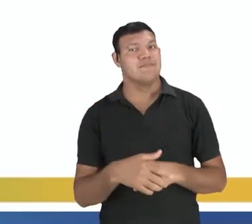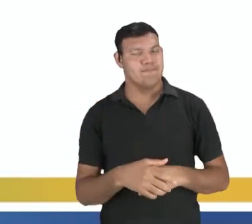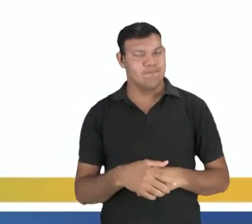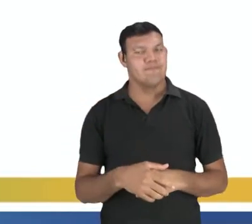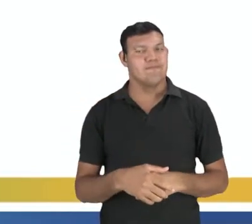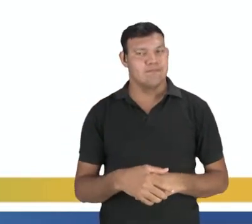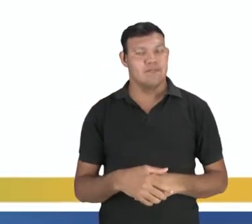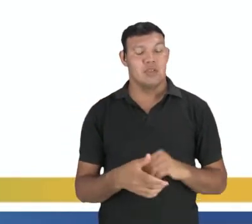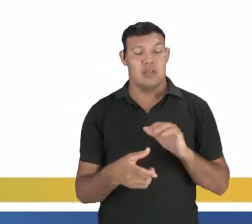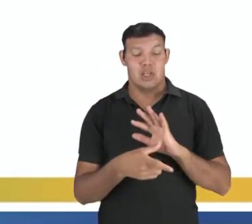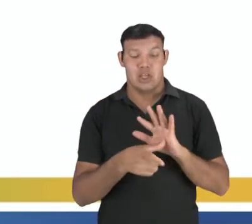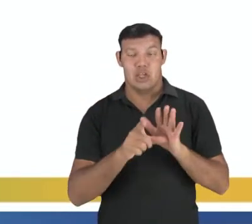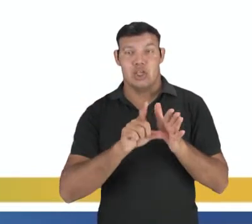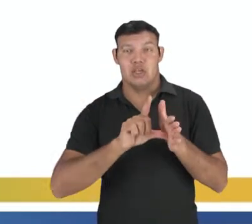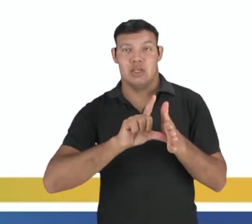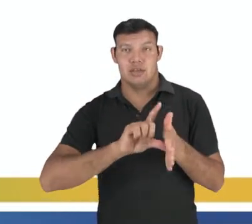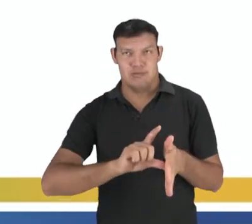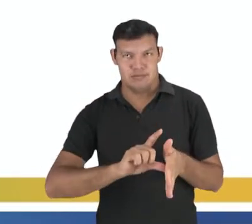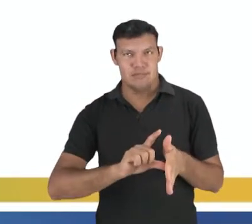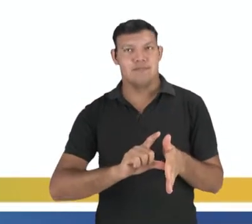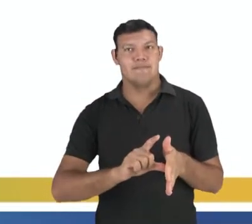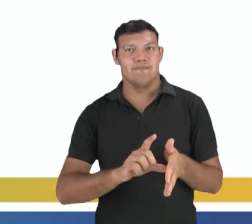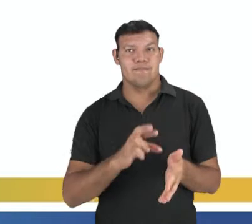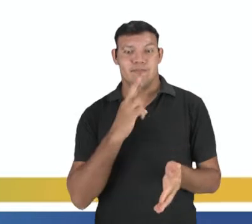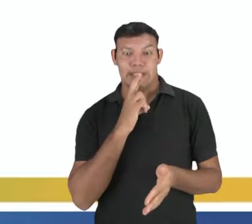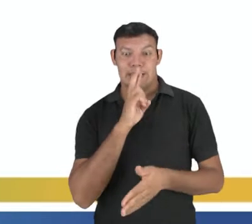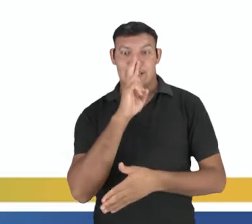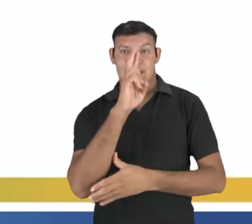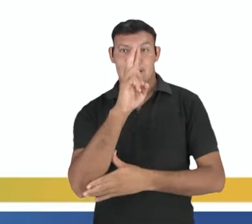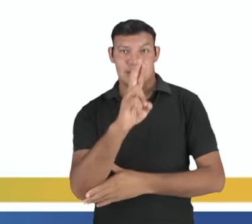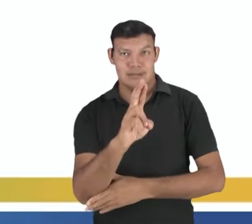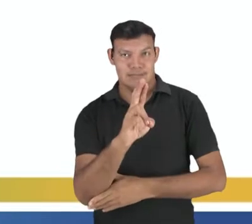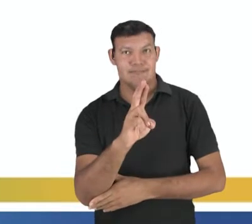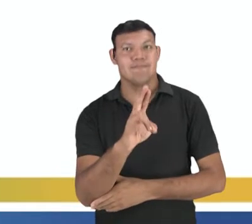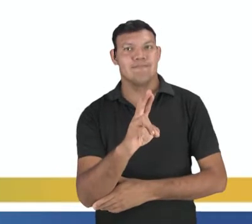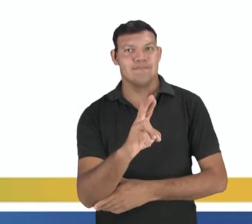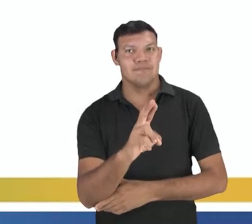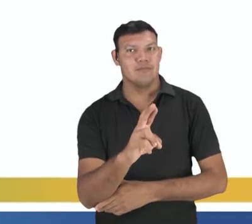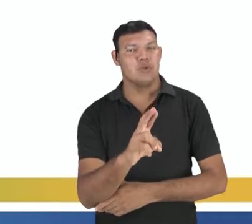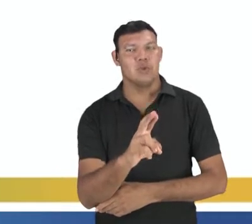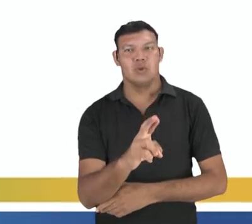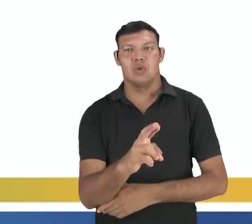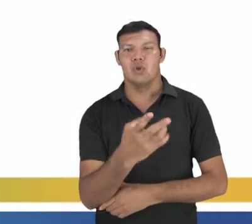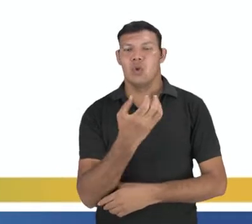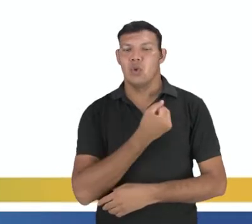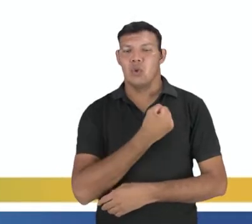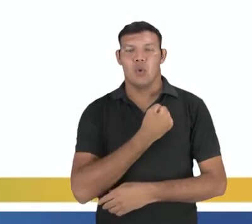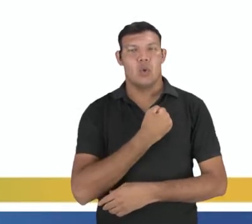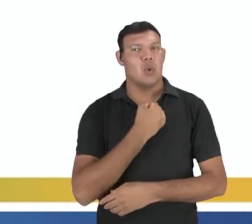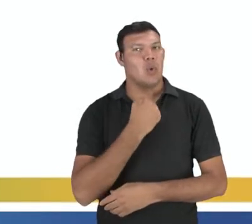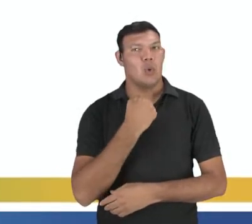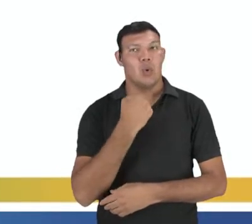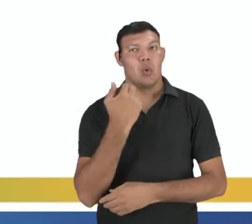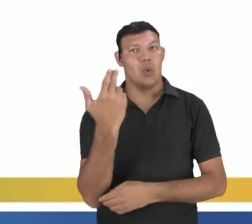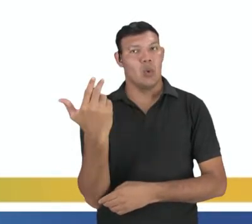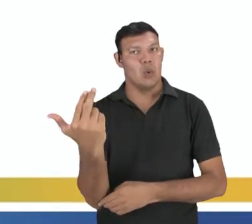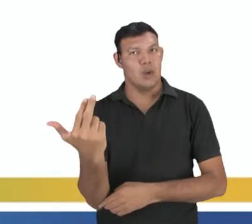imediatamente anterior resulta sempre em um mesmo valor, chamado de